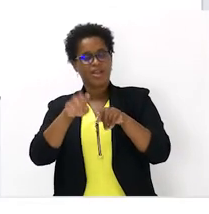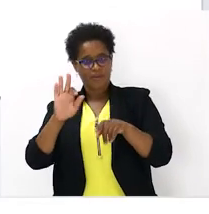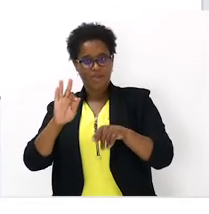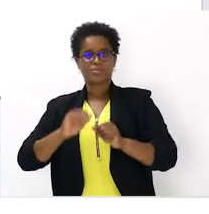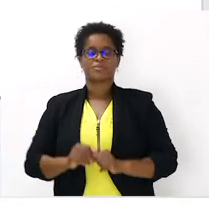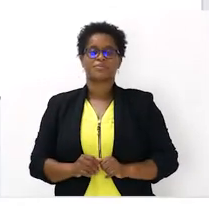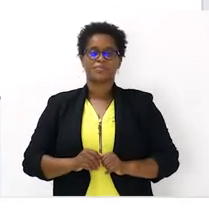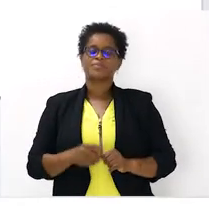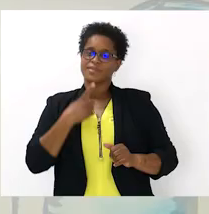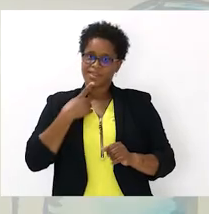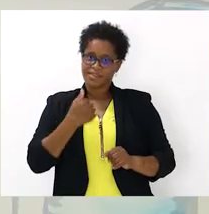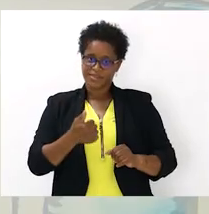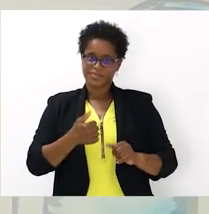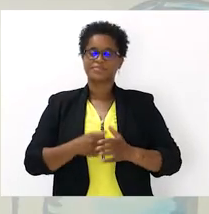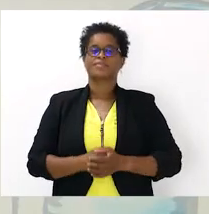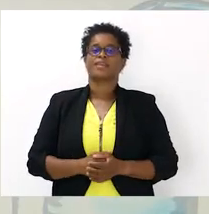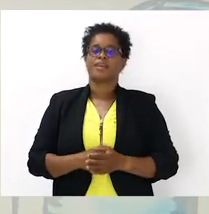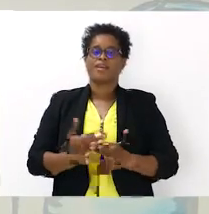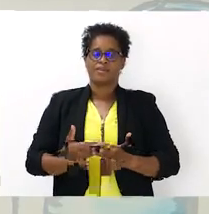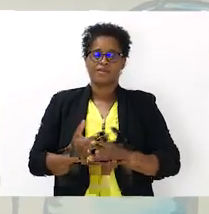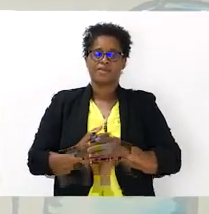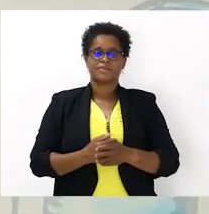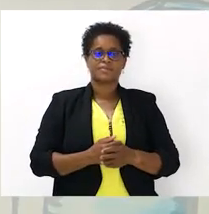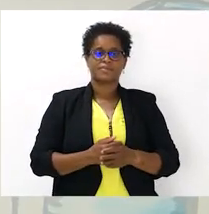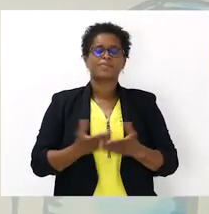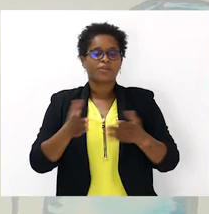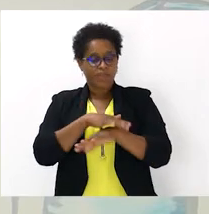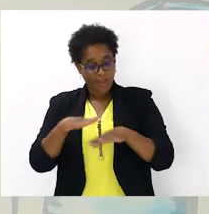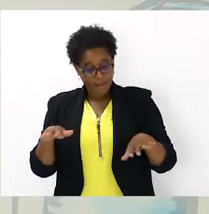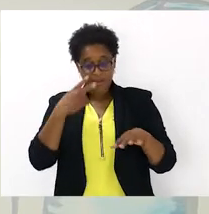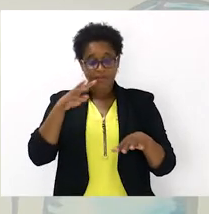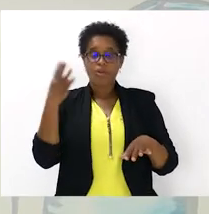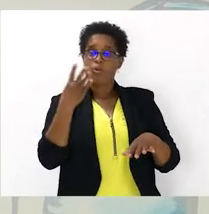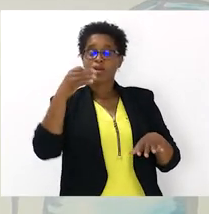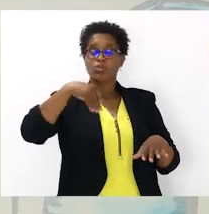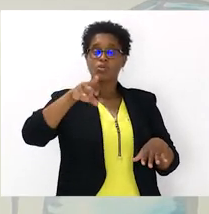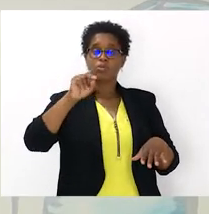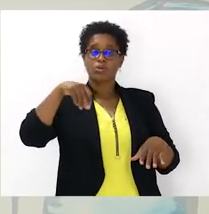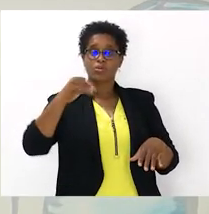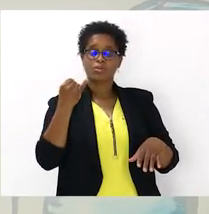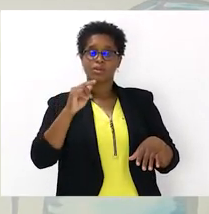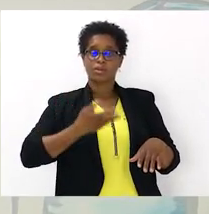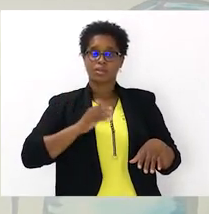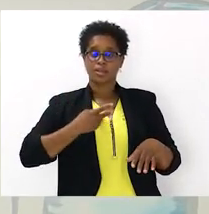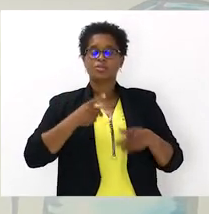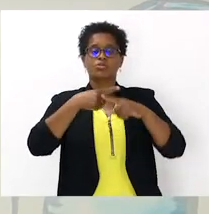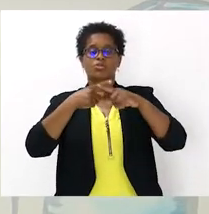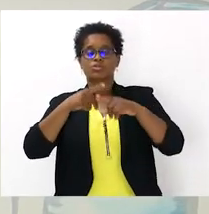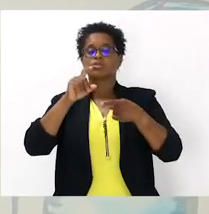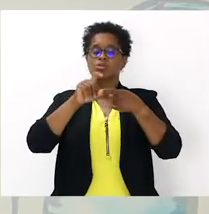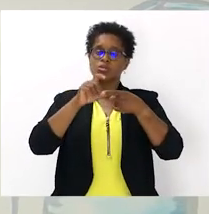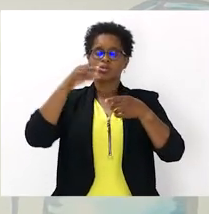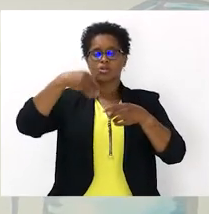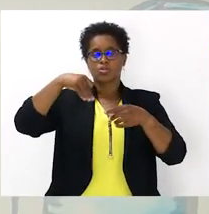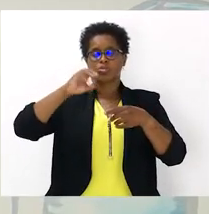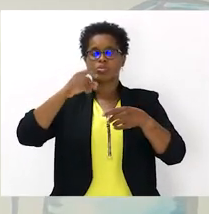4. Entendido? Bem, acabamos de ver 4 propriedades. Multiplicação de potência